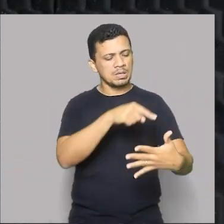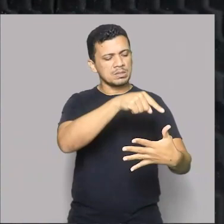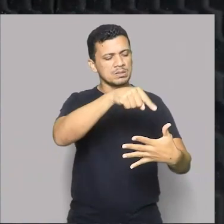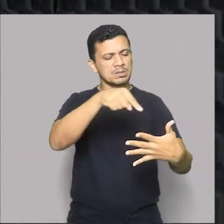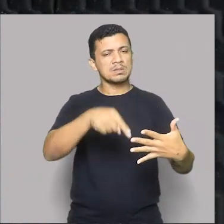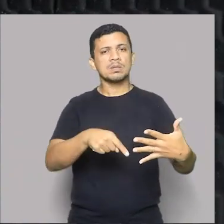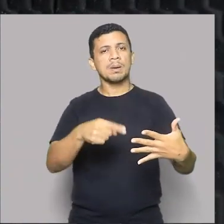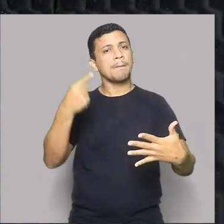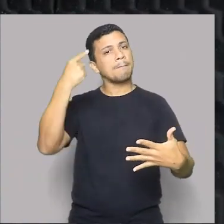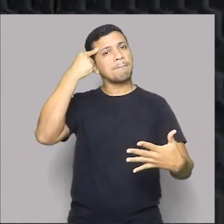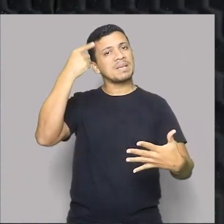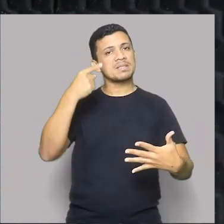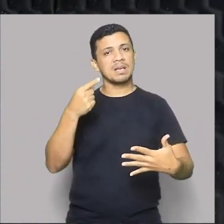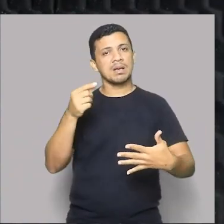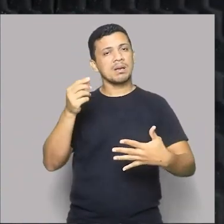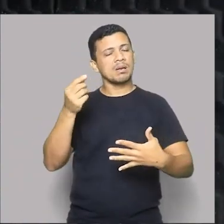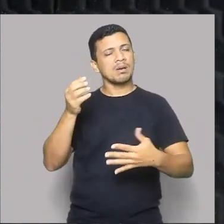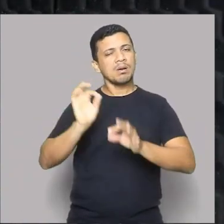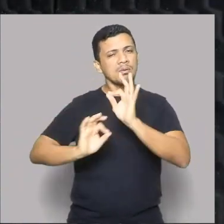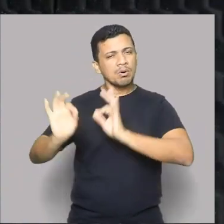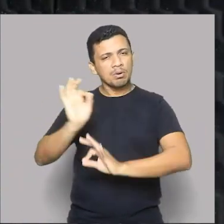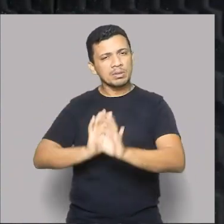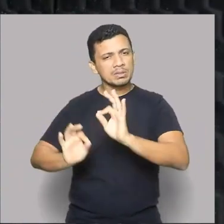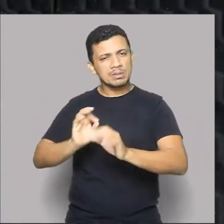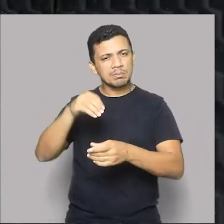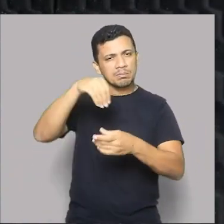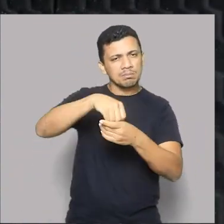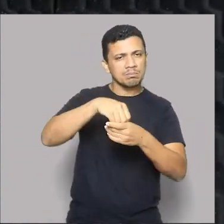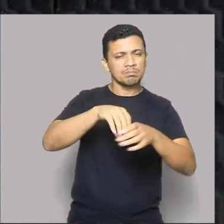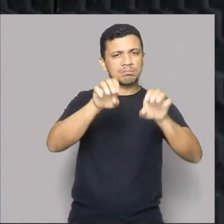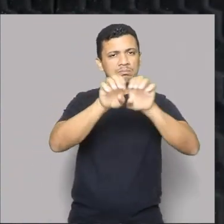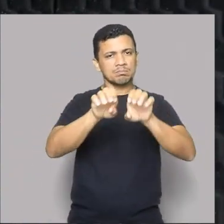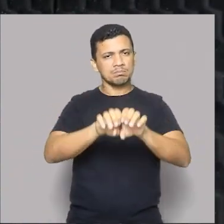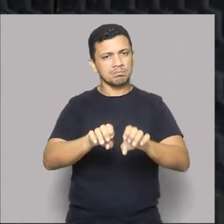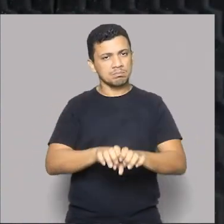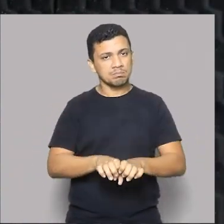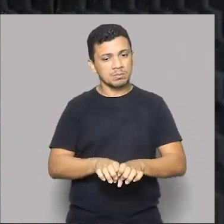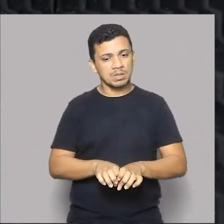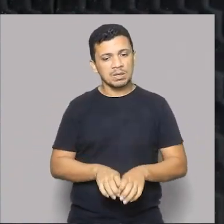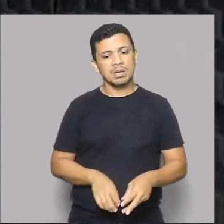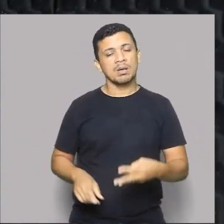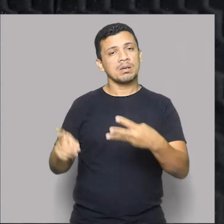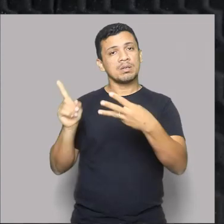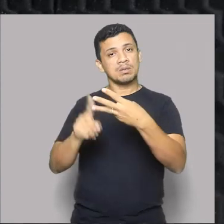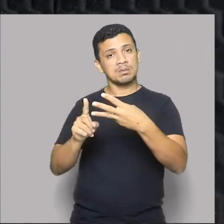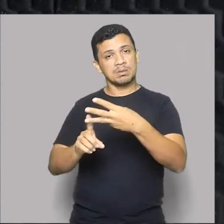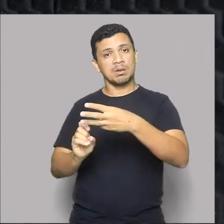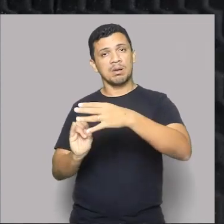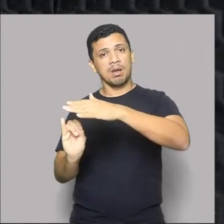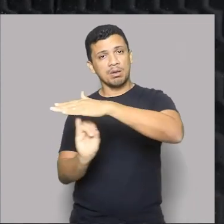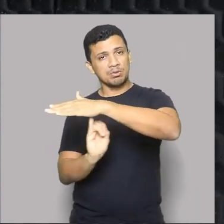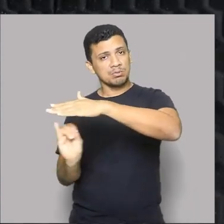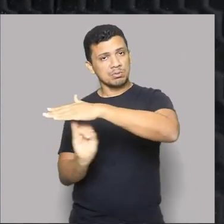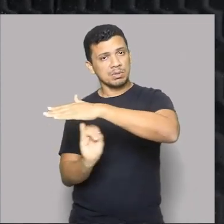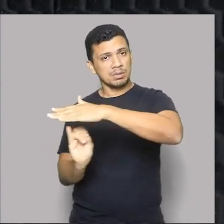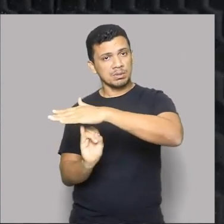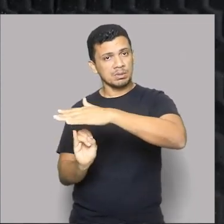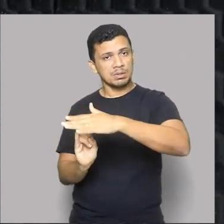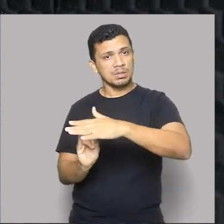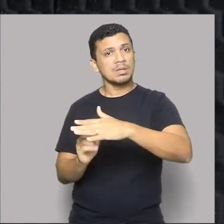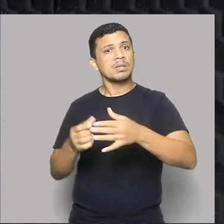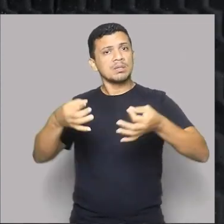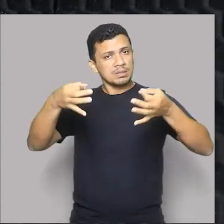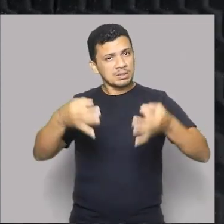na estruturação de uma infraestrutura. Lá no aspecto institucional, quando define para a gente que deve haver